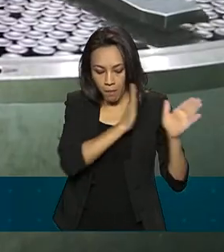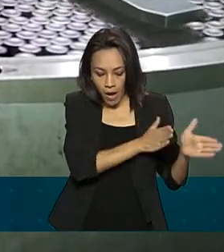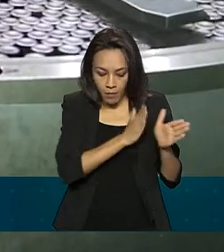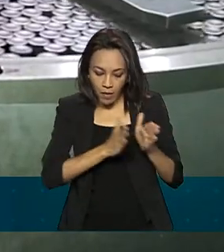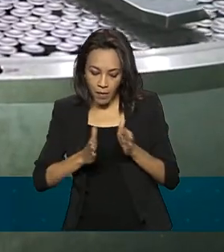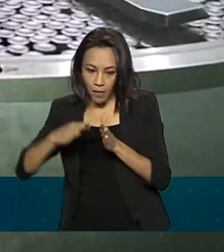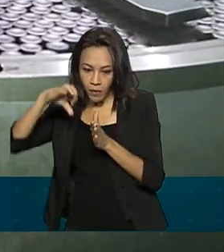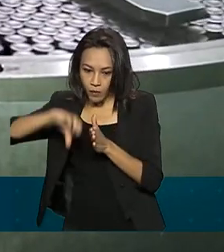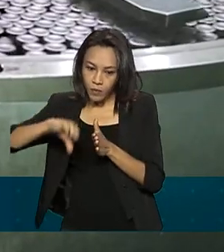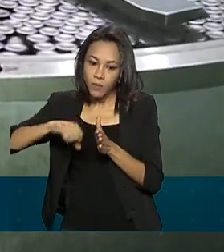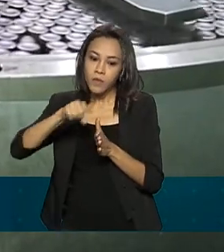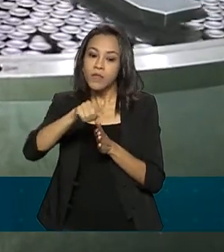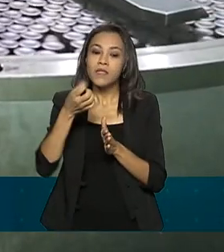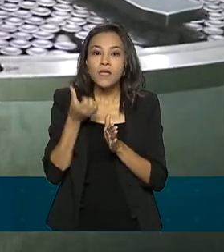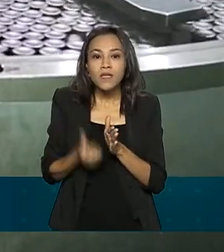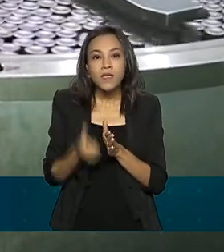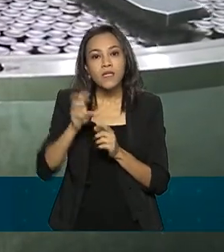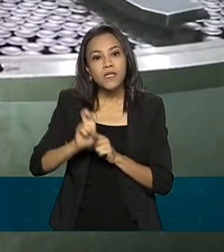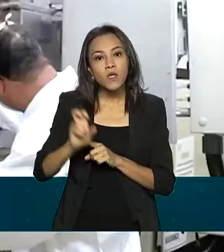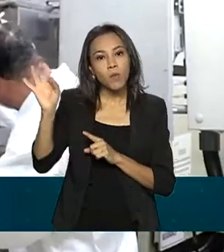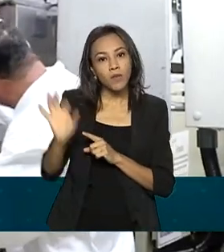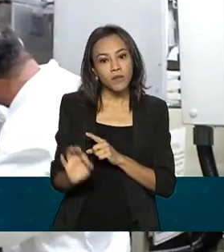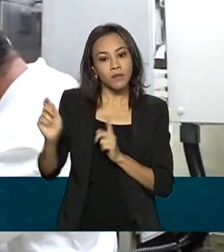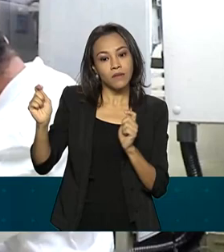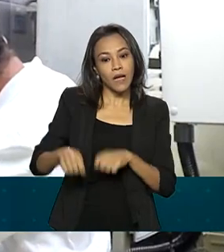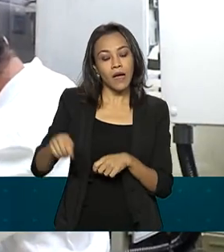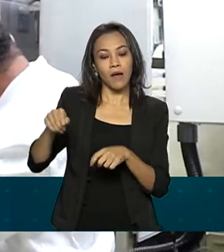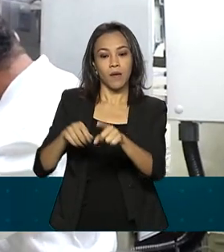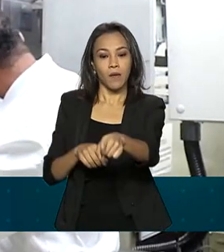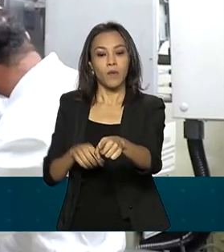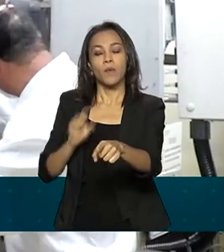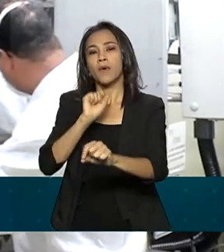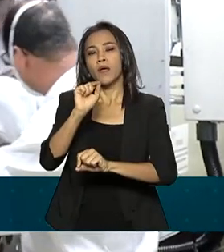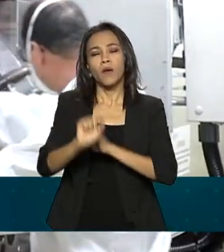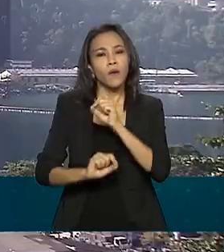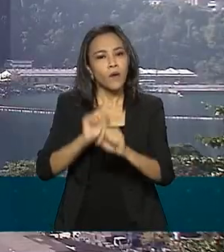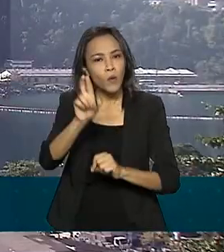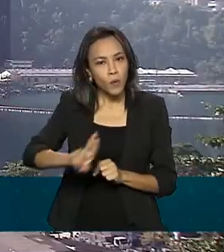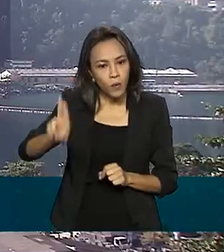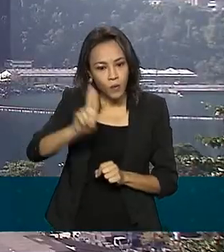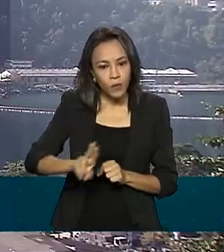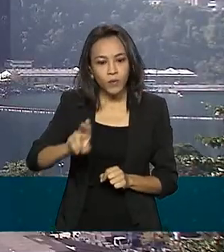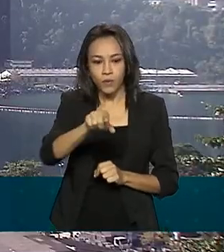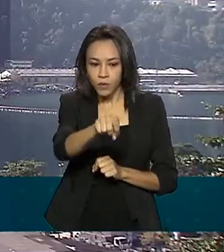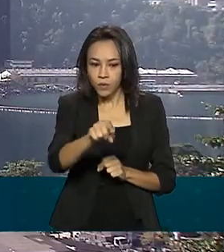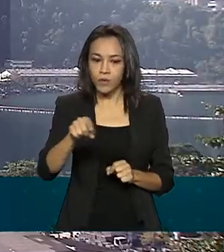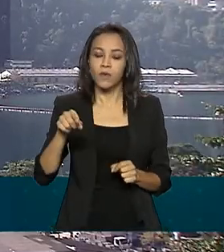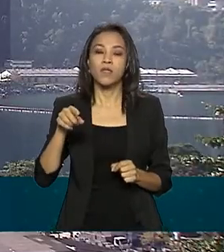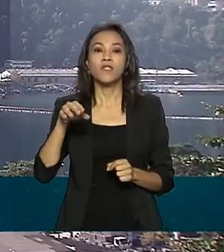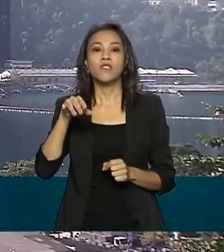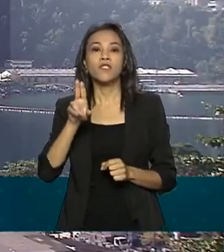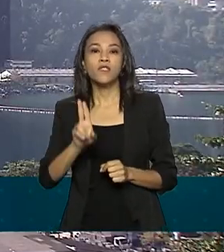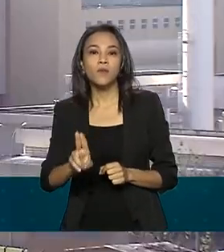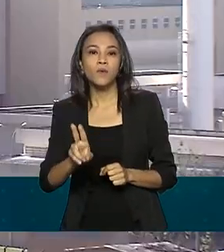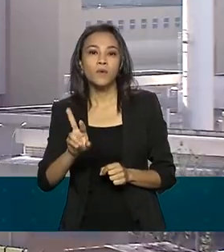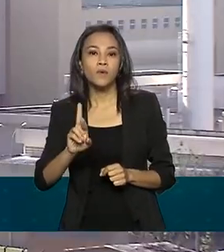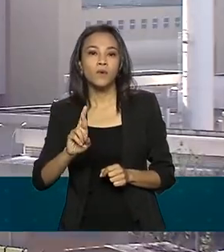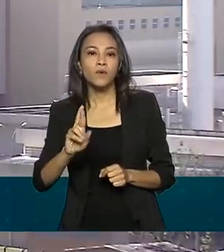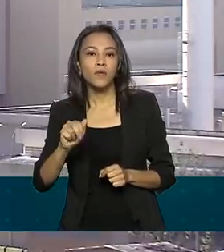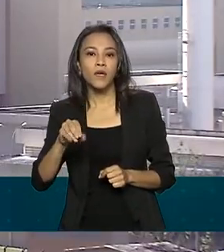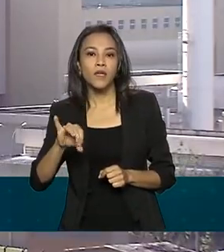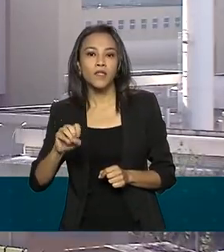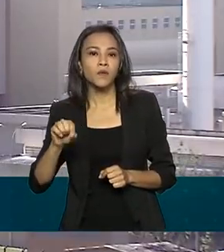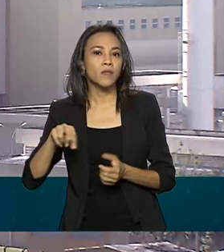produzir aqui 65 por cento da demanda de recargas anuais de Angra 1 um aumento de cinco por